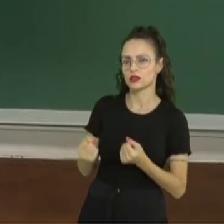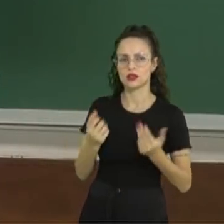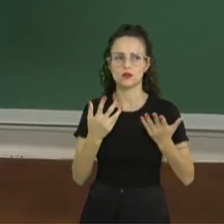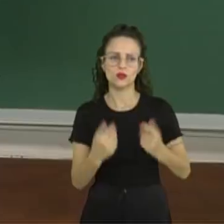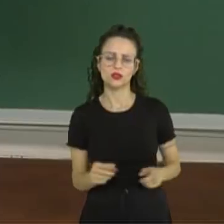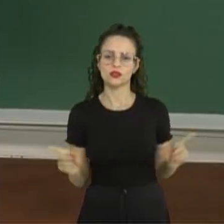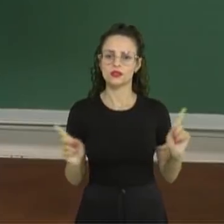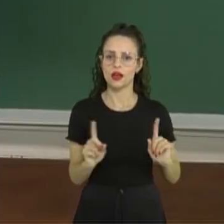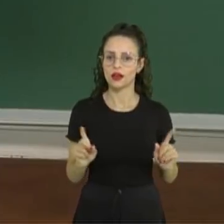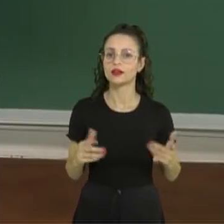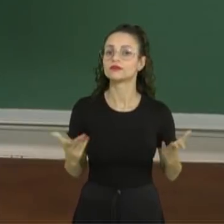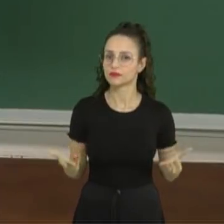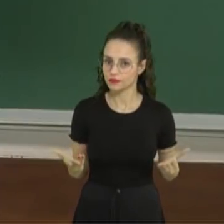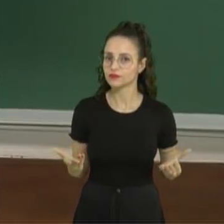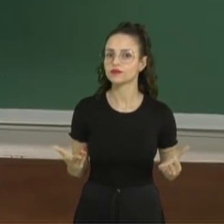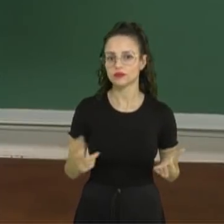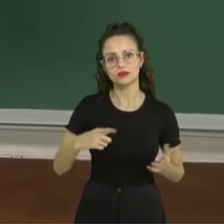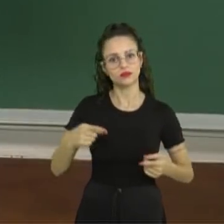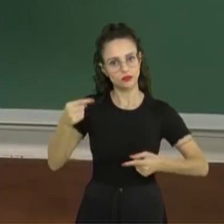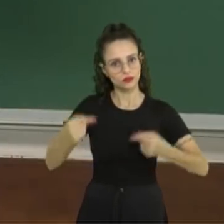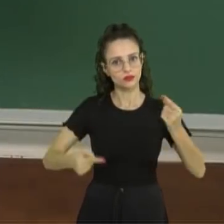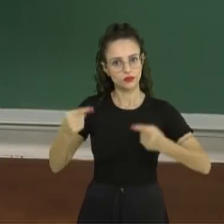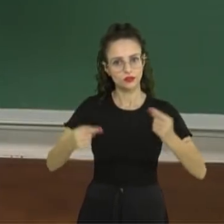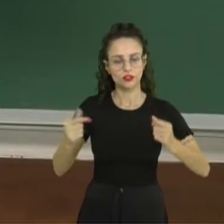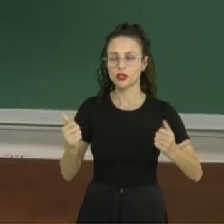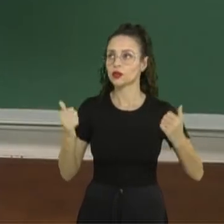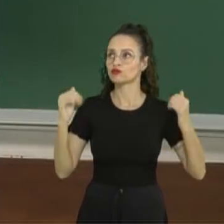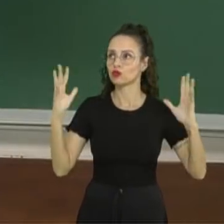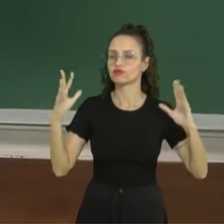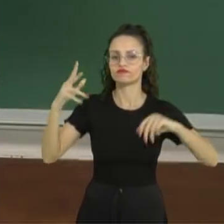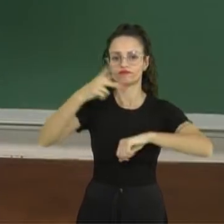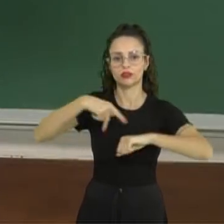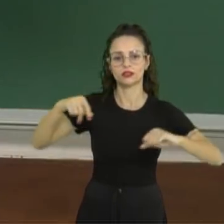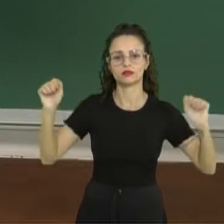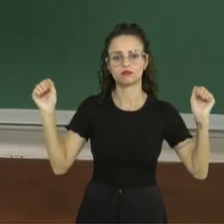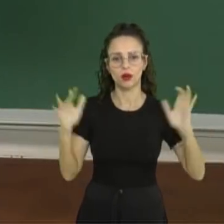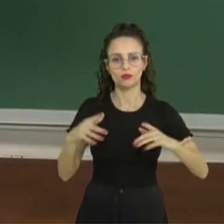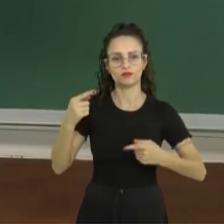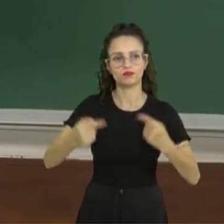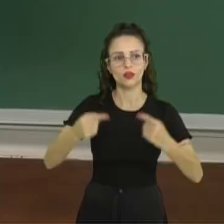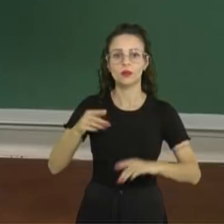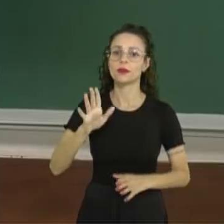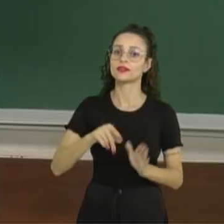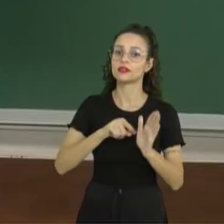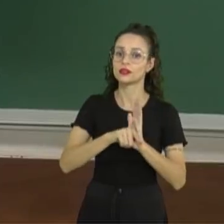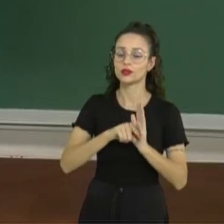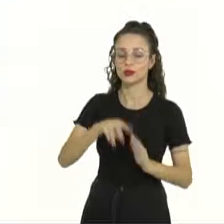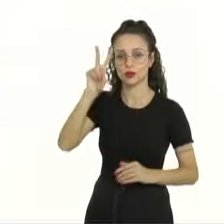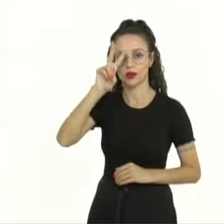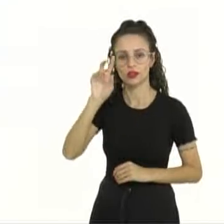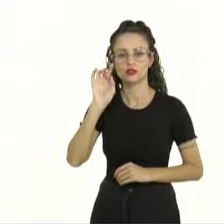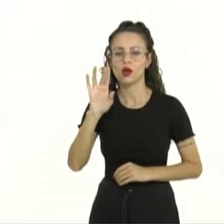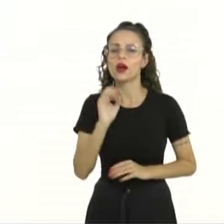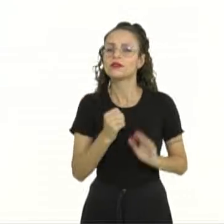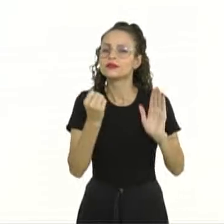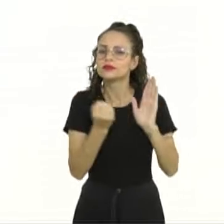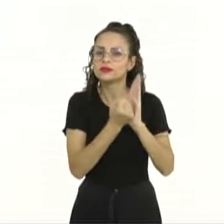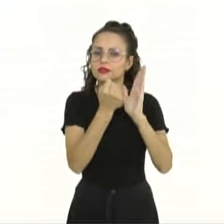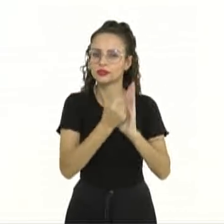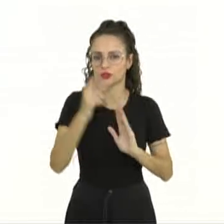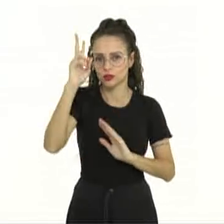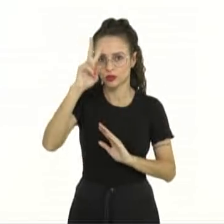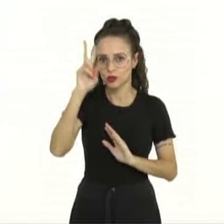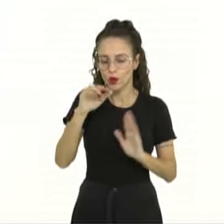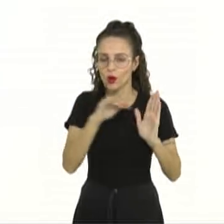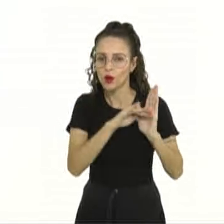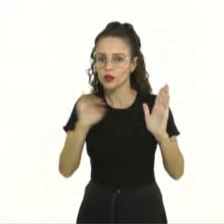vamos aceitar. Tem uma discussão internacional aí. Mas os historiadores não se interessam apenas em situar os acontecimentos no histórico, no